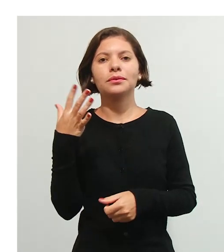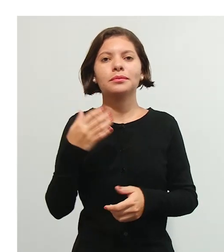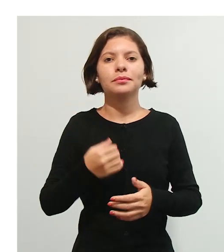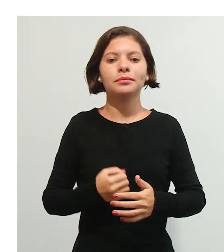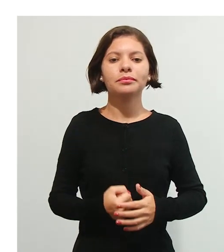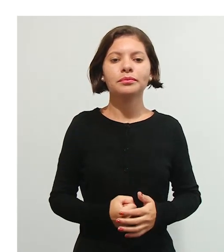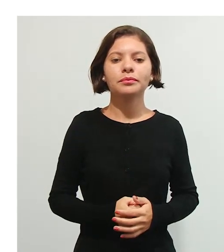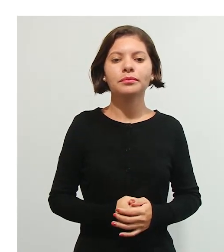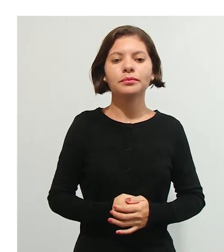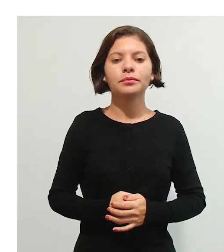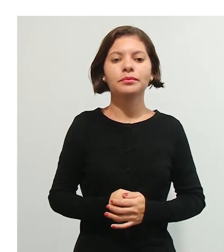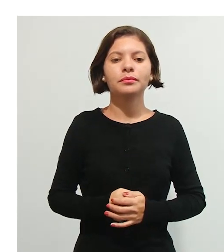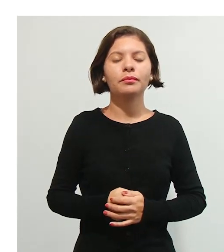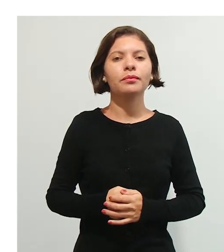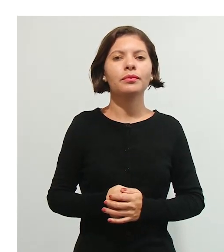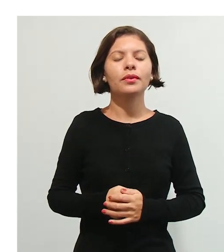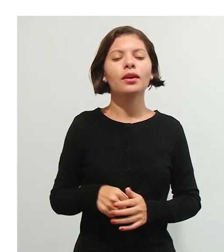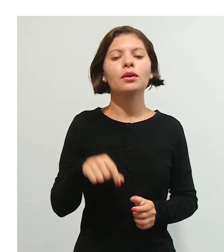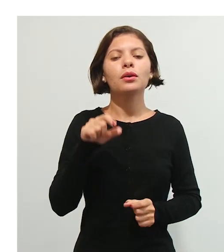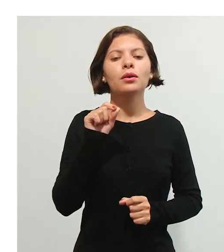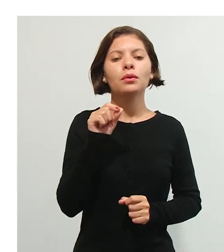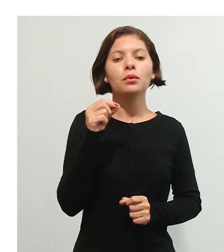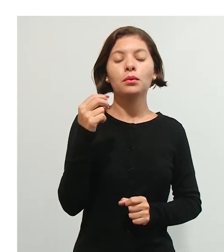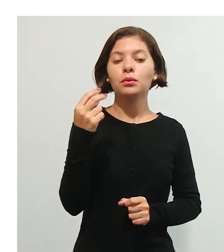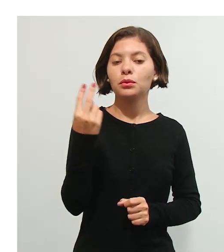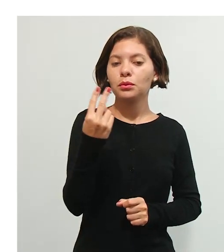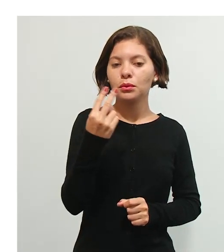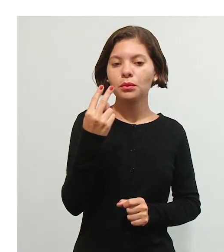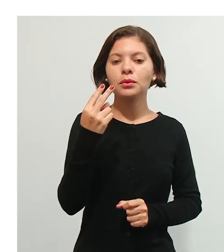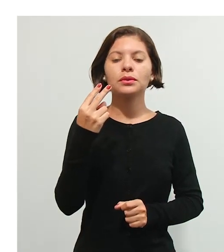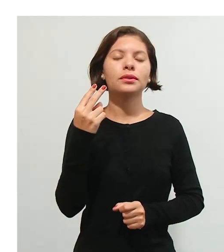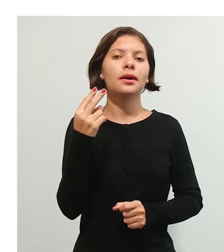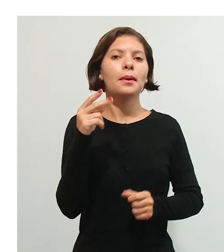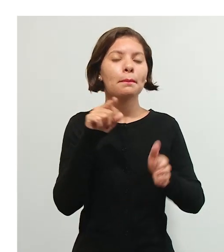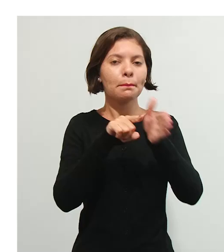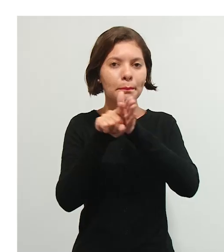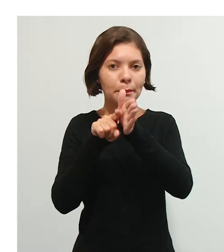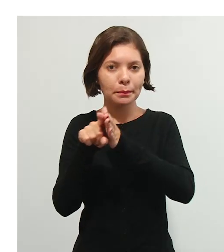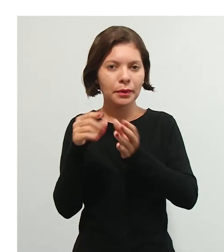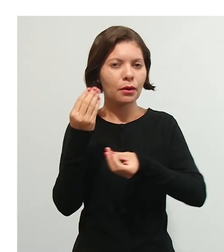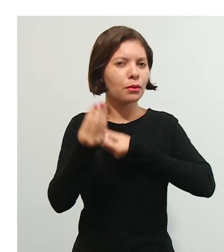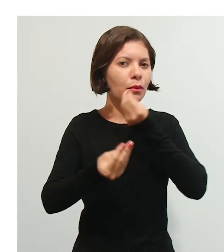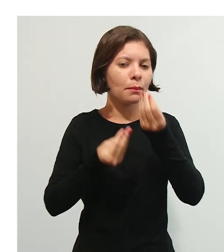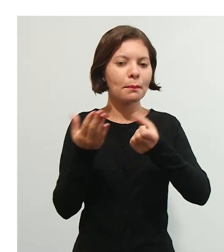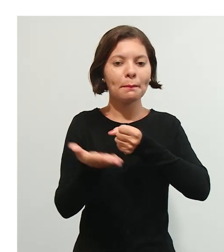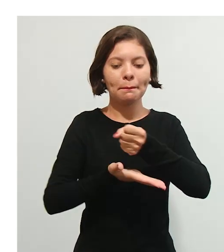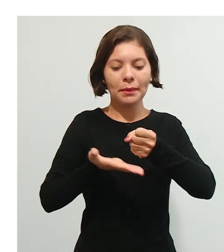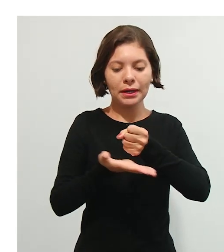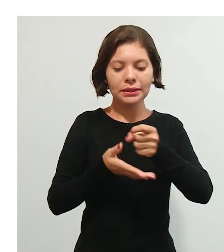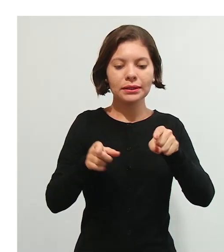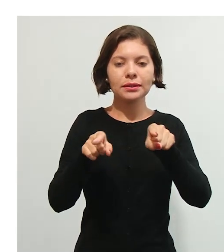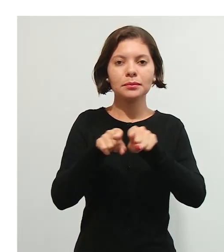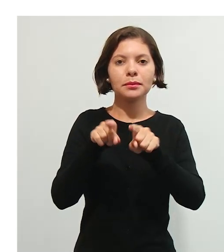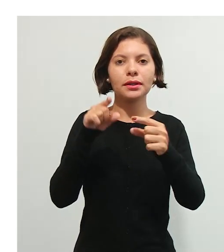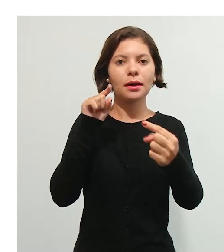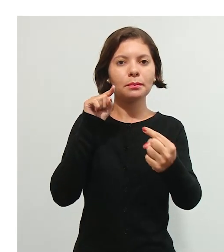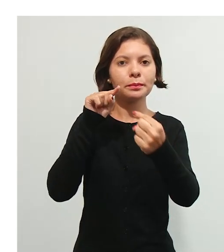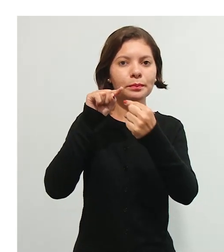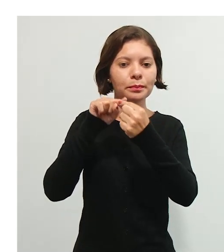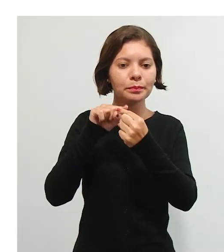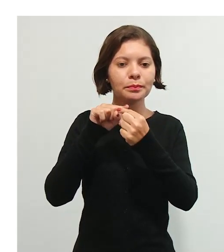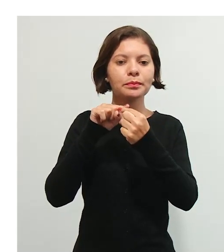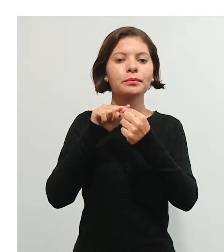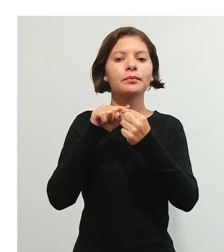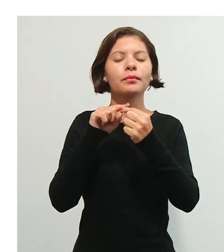e Quali quante quanto à natureza a as pesquisas em educação poderão ser básica e aplicada